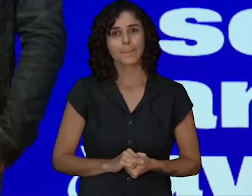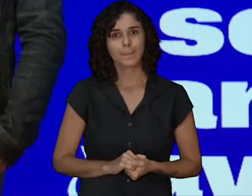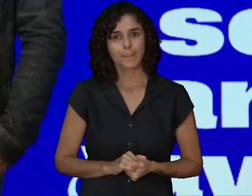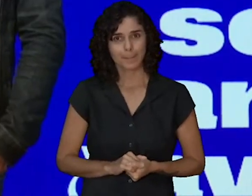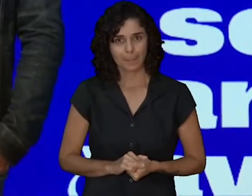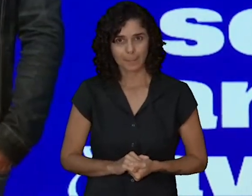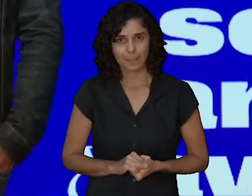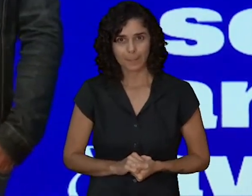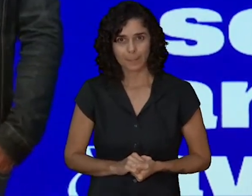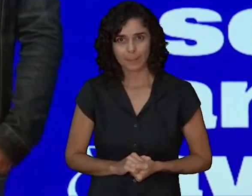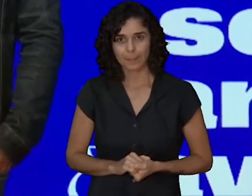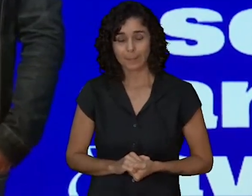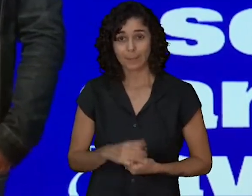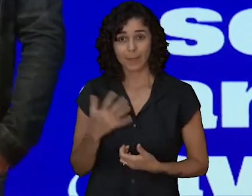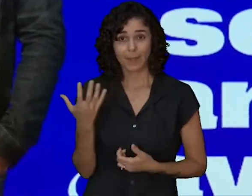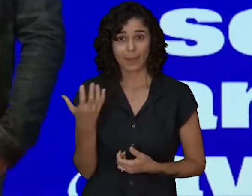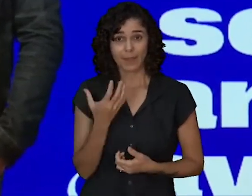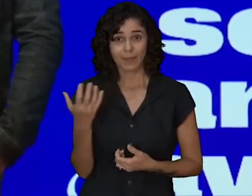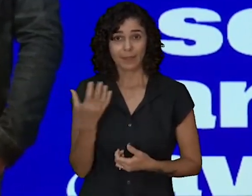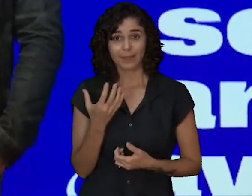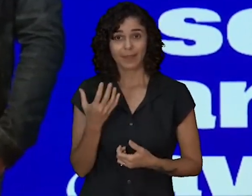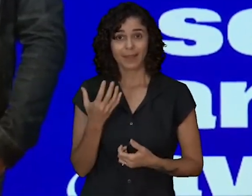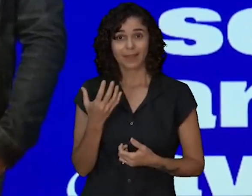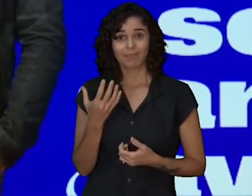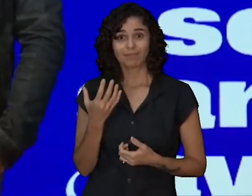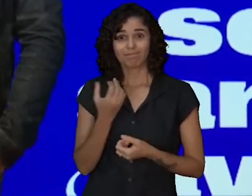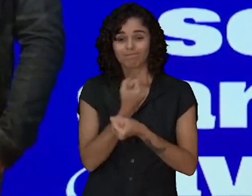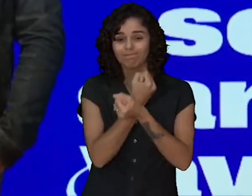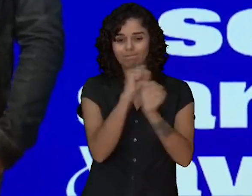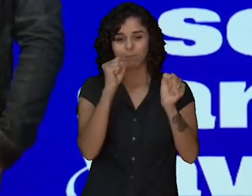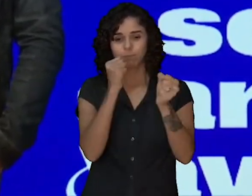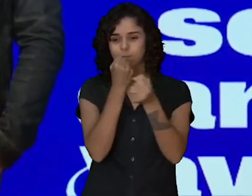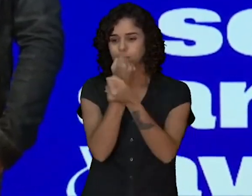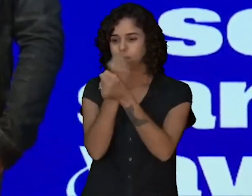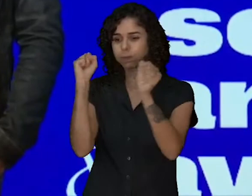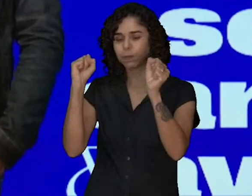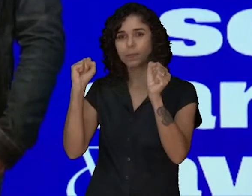quer destravar algumas coisas da vida.